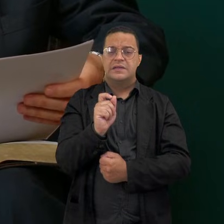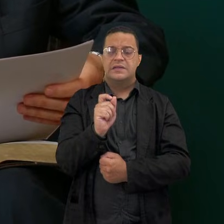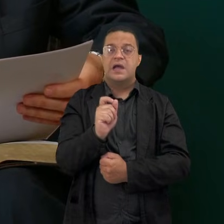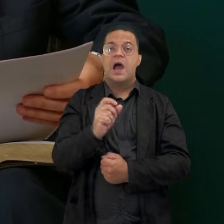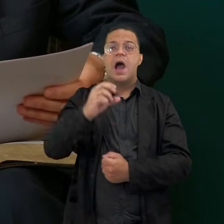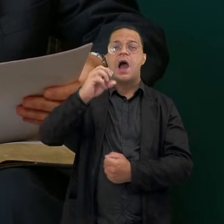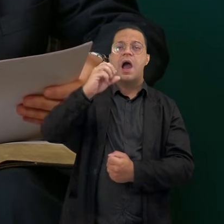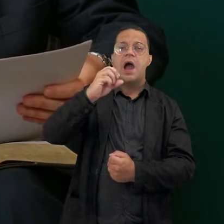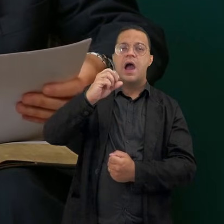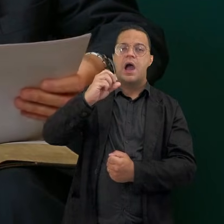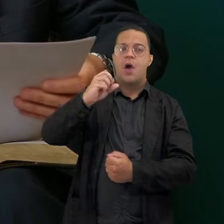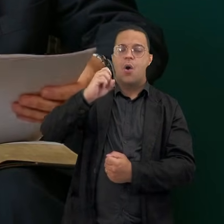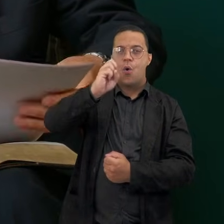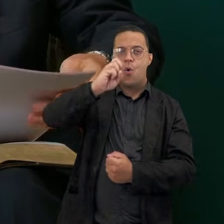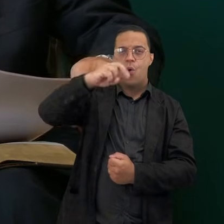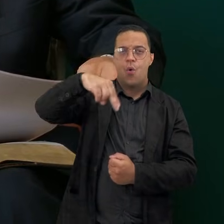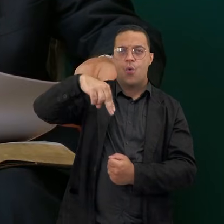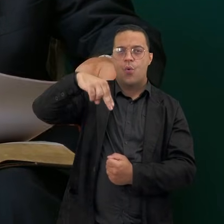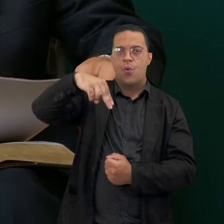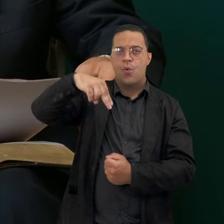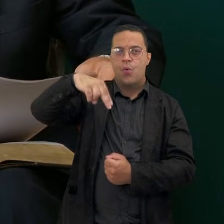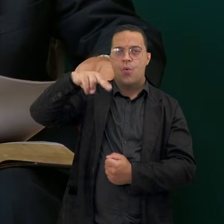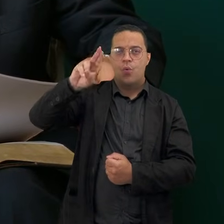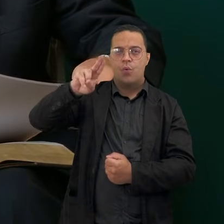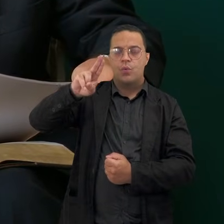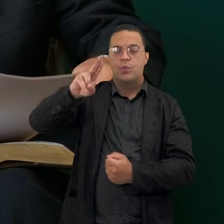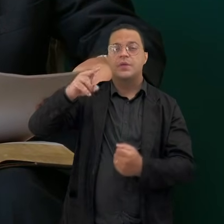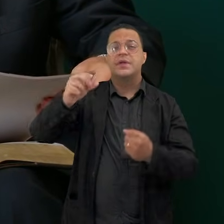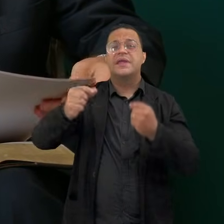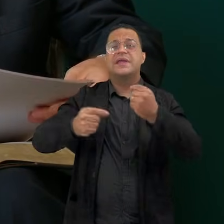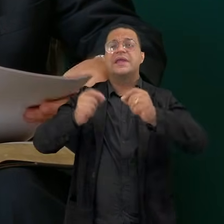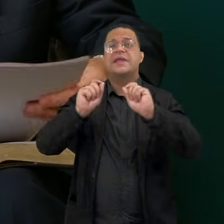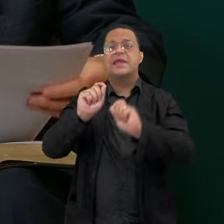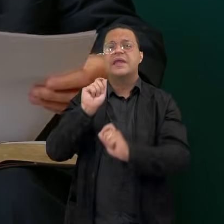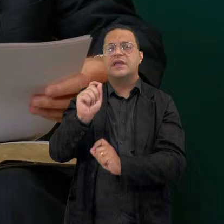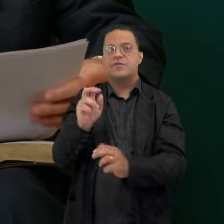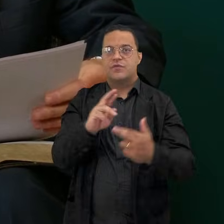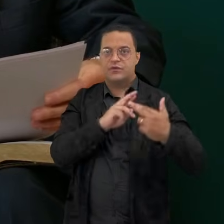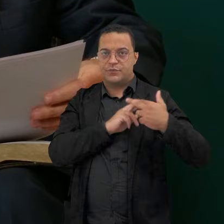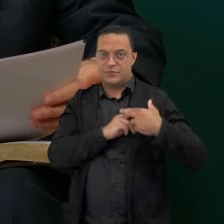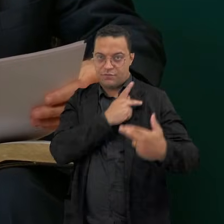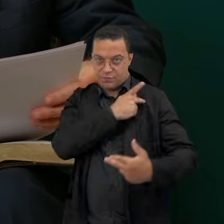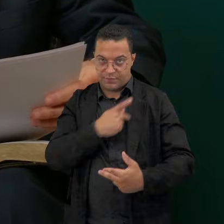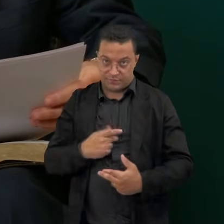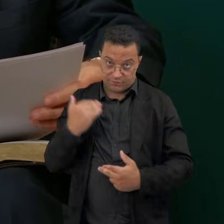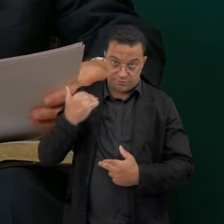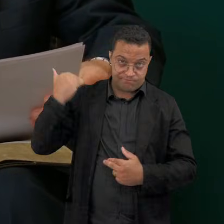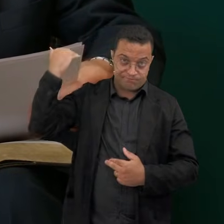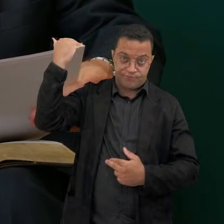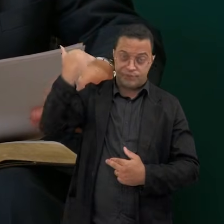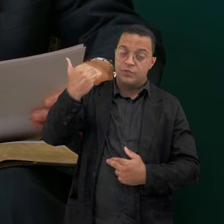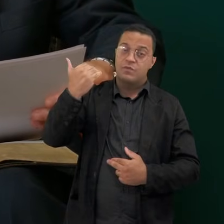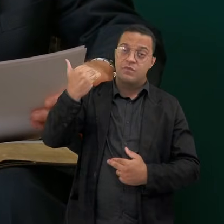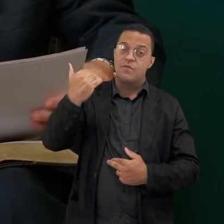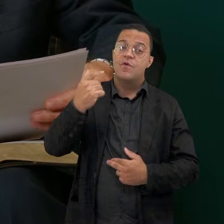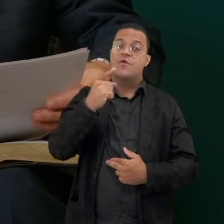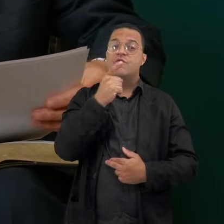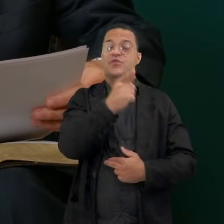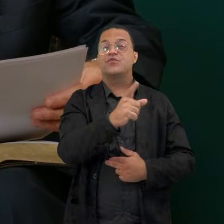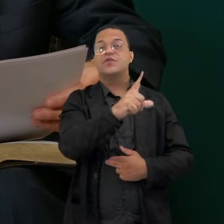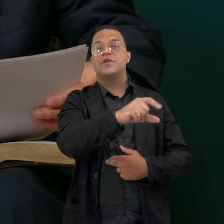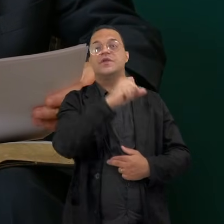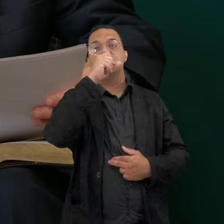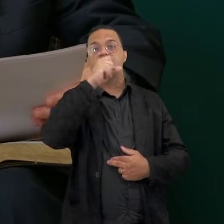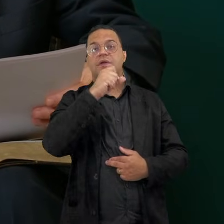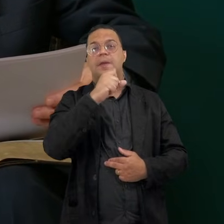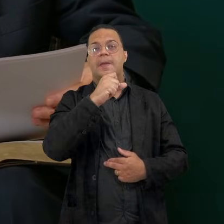das Nações, ela entregou para a Inglaterra Isso. a administração daquela